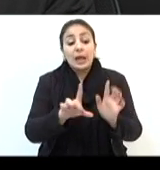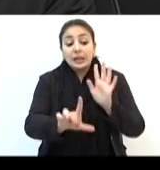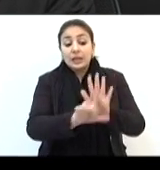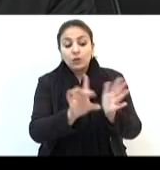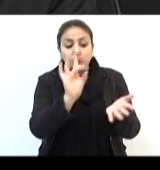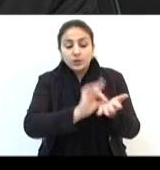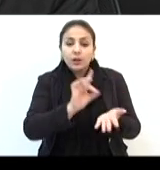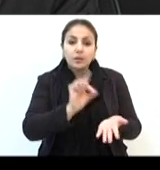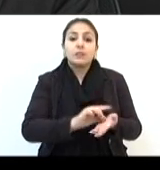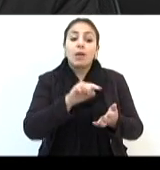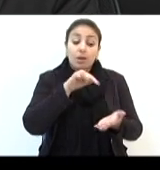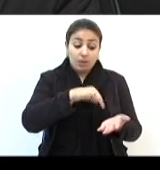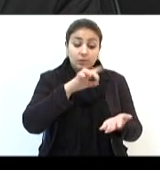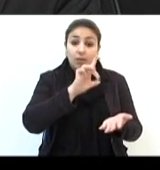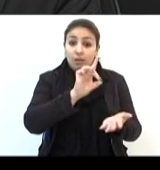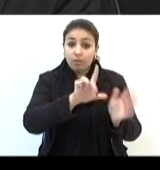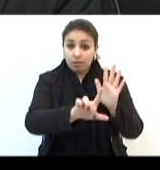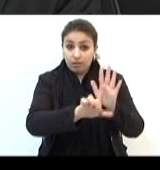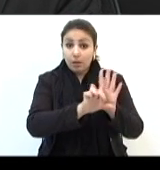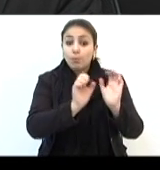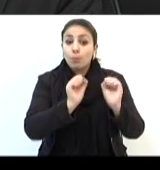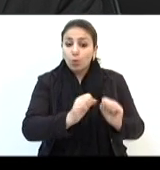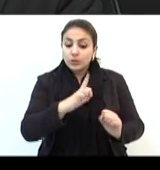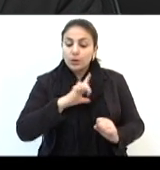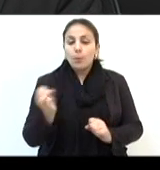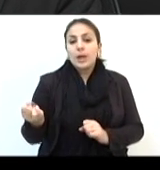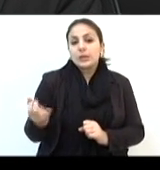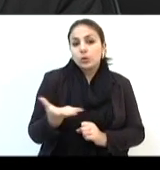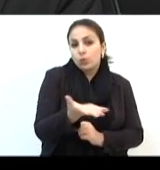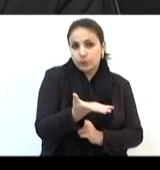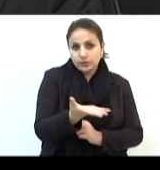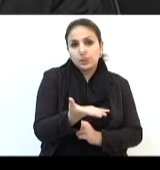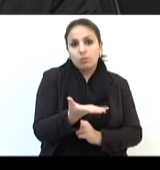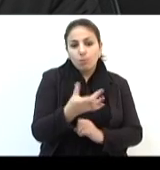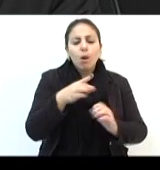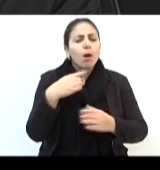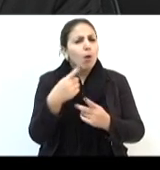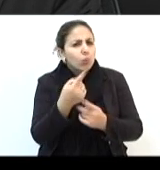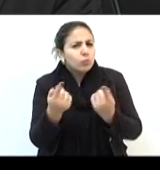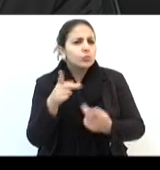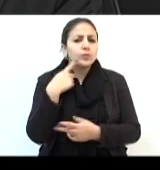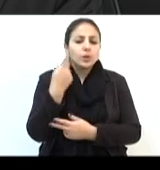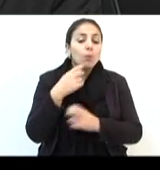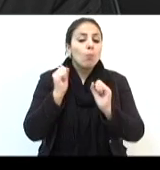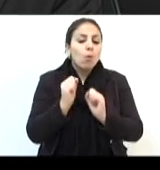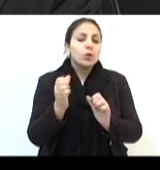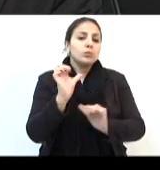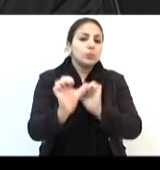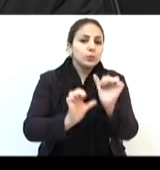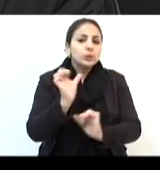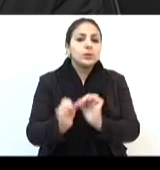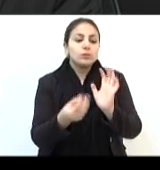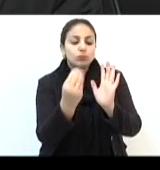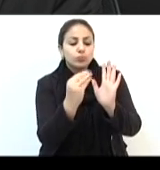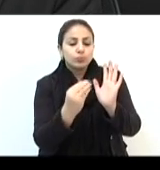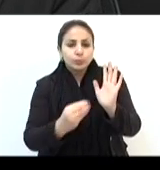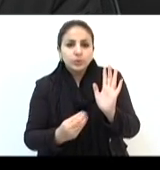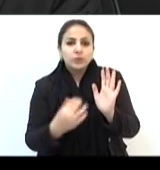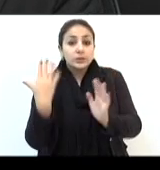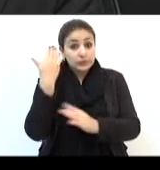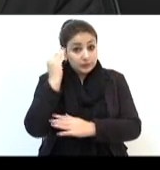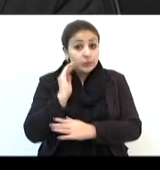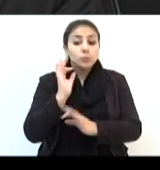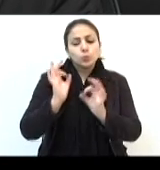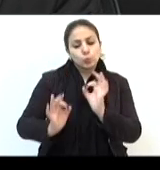regulamentar. Pode ser que essa lei surja com uma inovação, alguns vereadores possam fazer algumas alterações nela, que nós